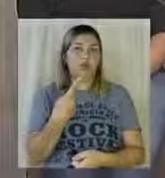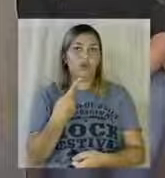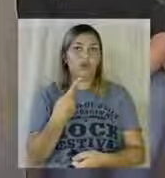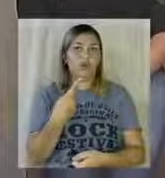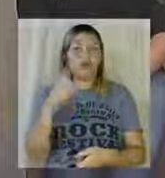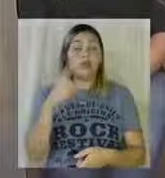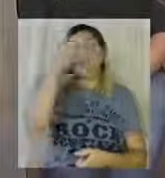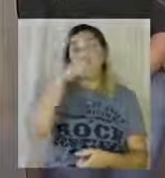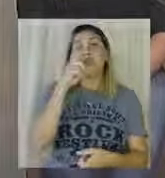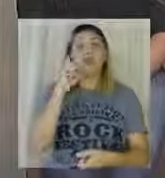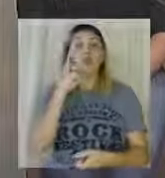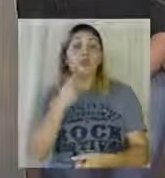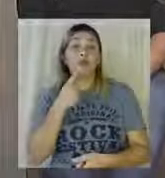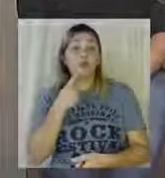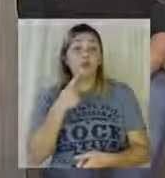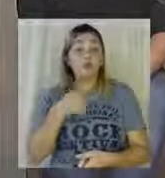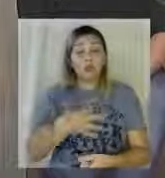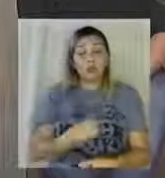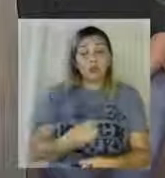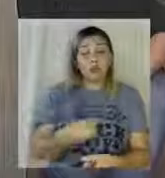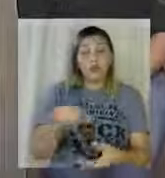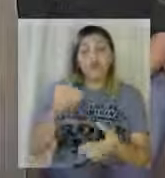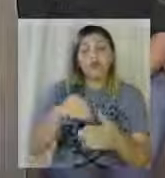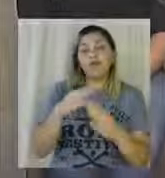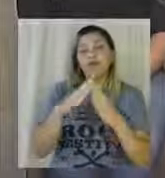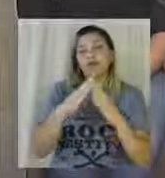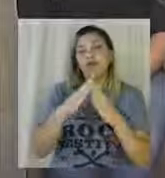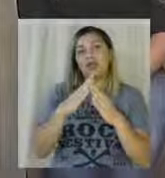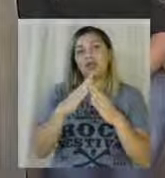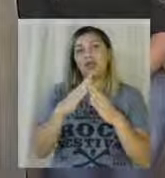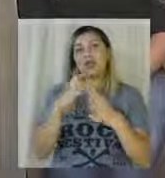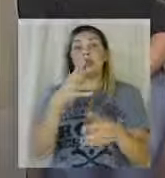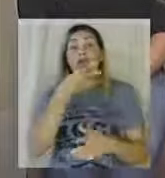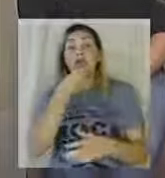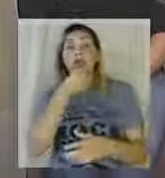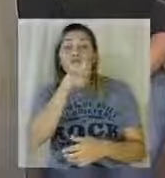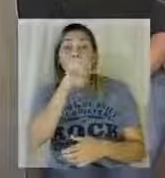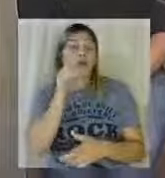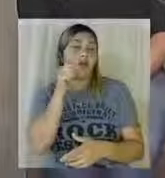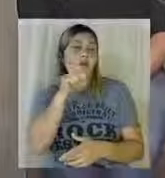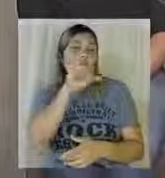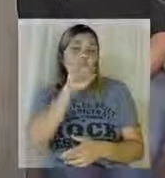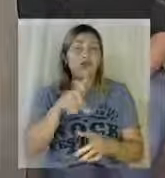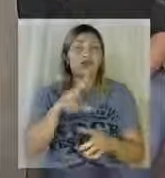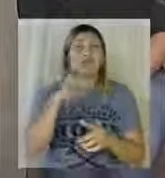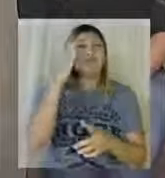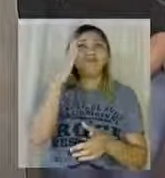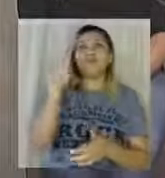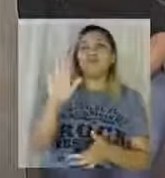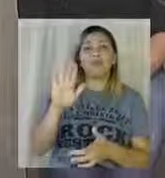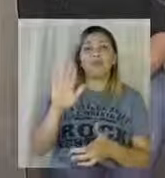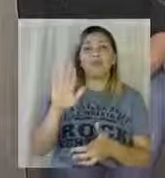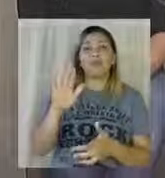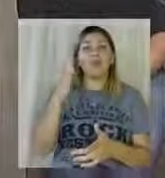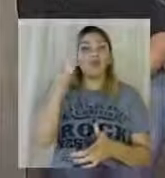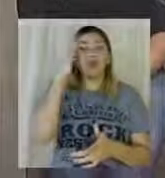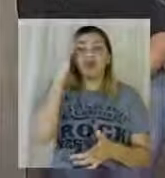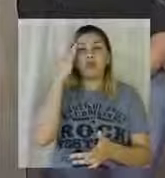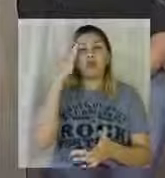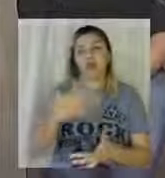casa e os pais não sabem a comunicação, não sabem interagir com ele. Então, o objetivo principal da